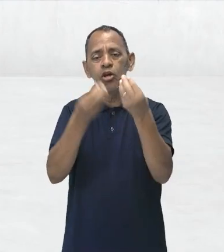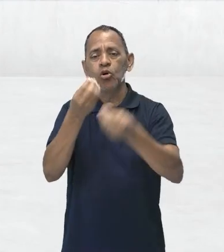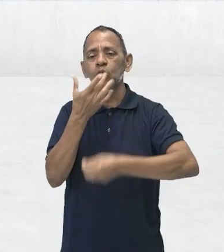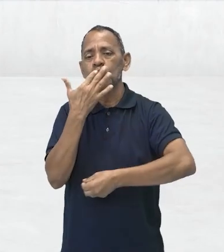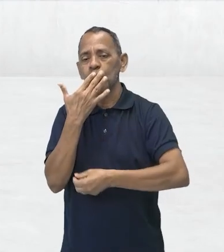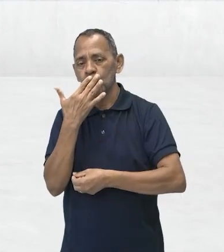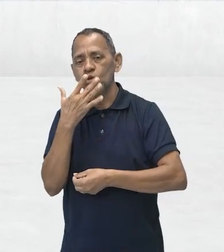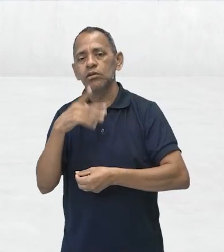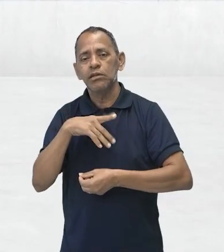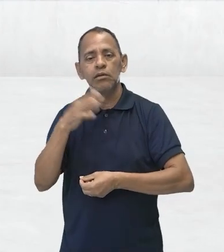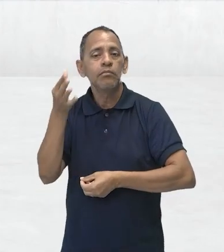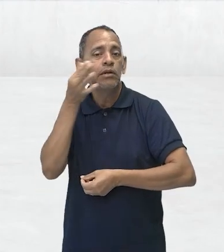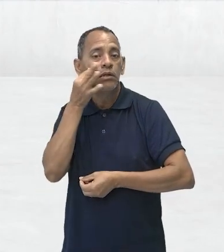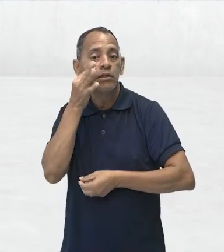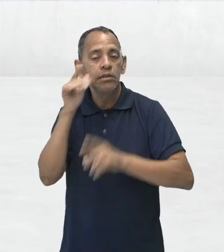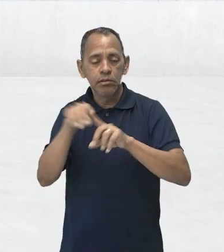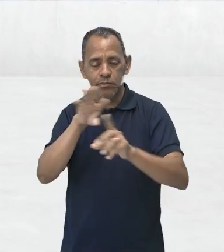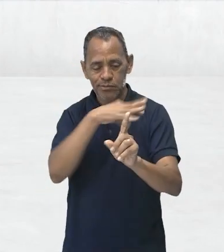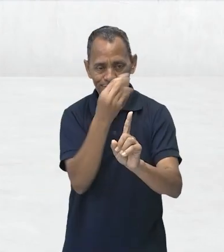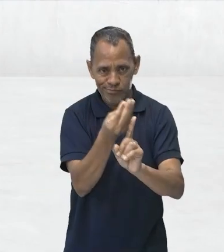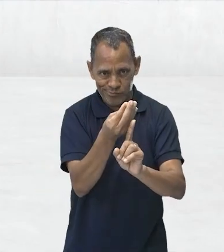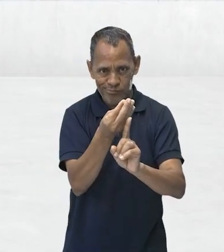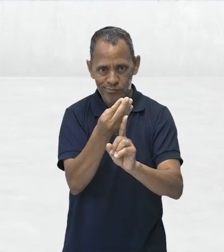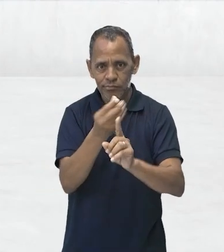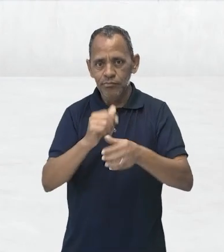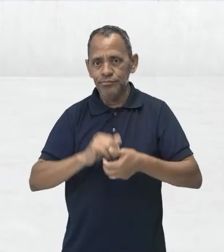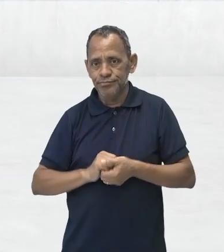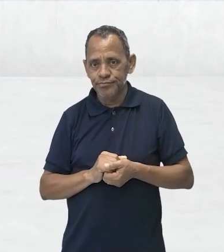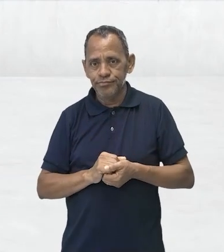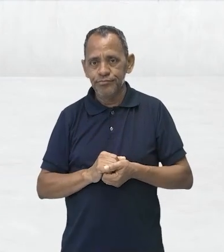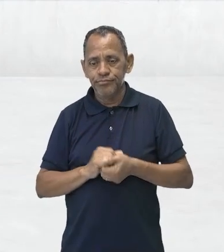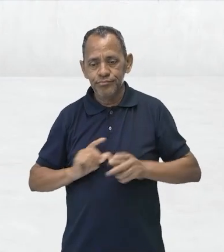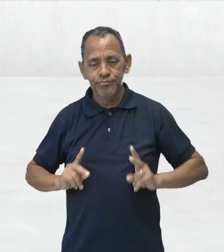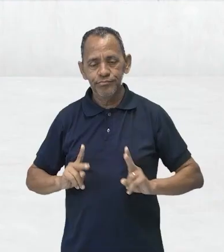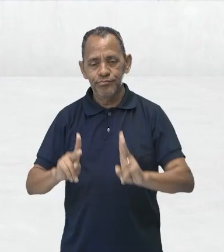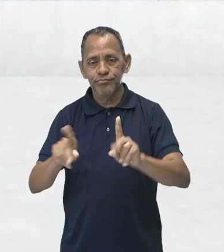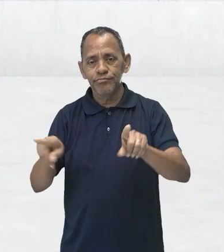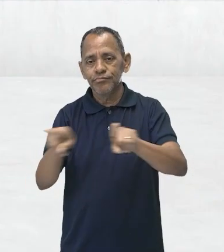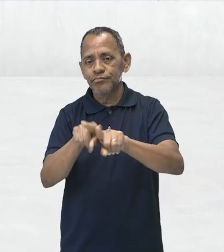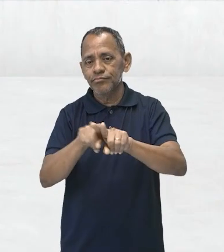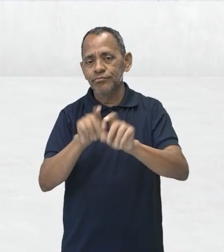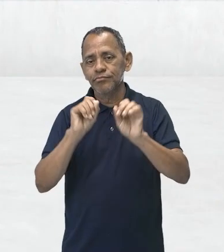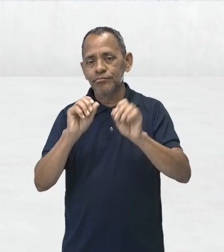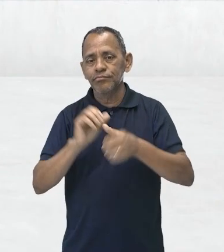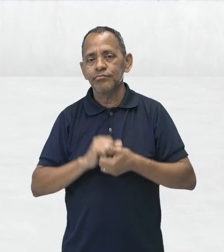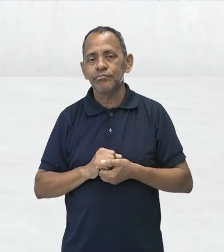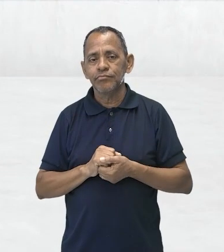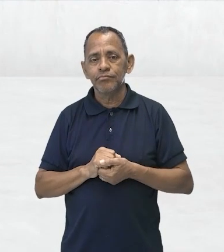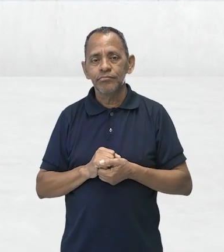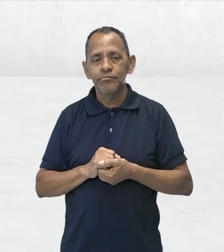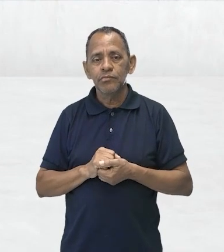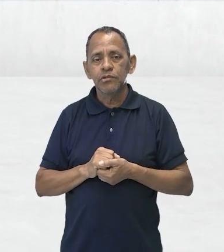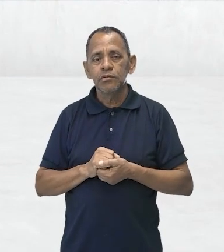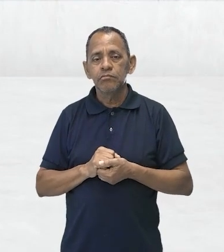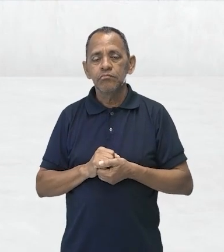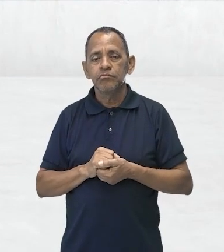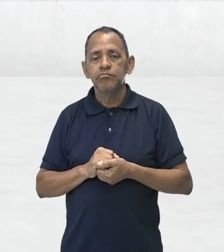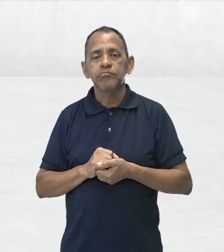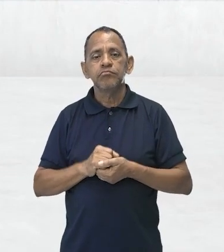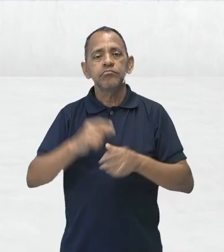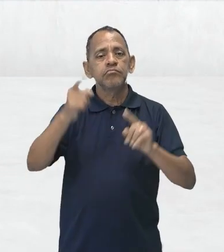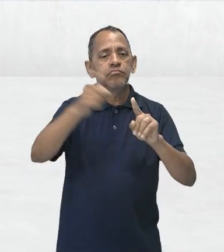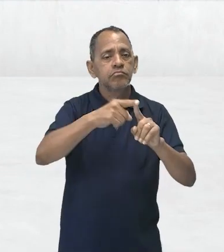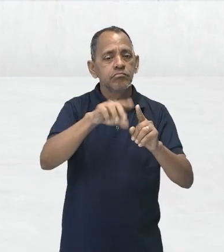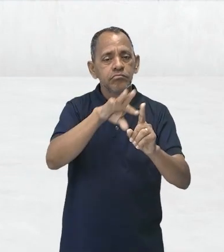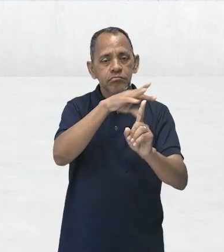estar presentes nessa arte abstrata. Tá? Continuando mais um pouquinho, quais são os tipos da arte abstrata? Eu já